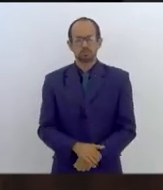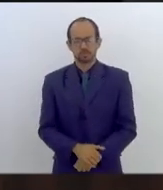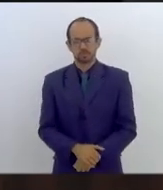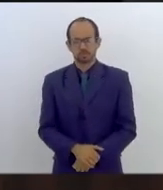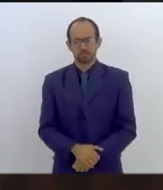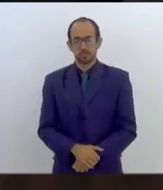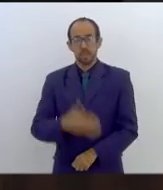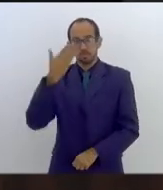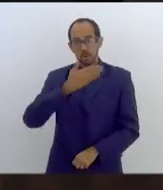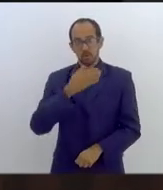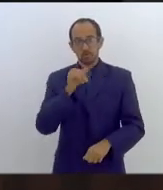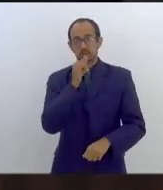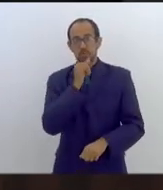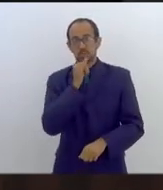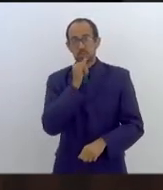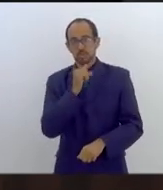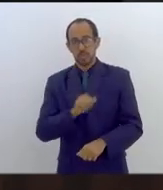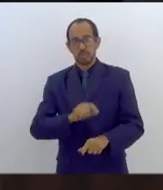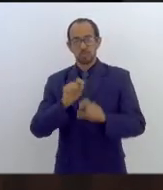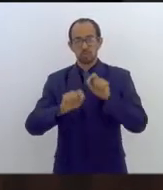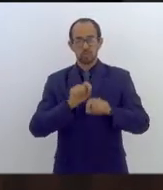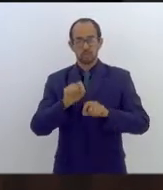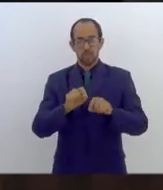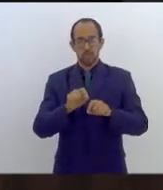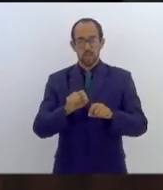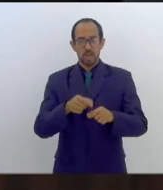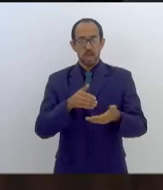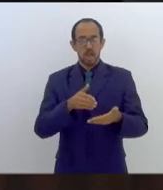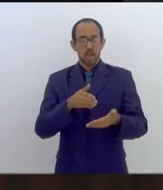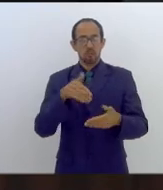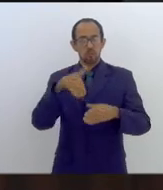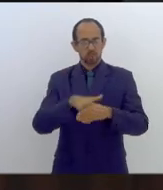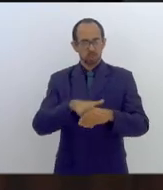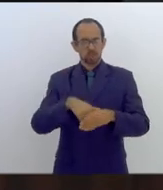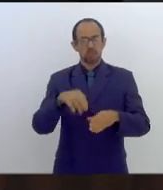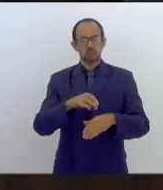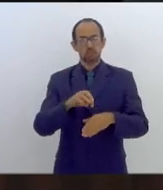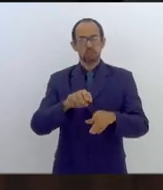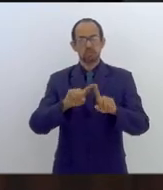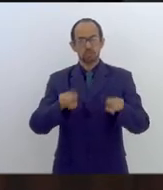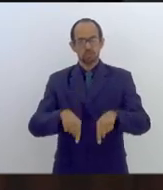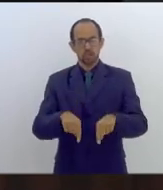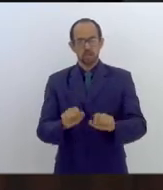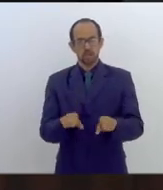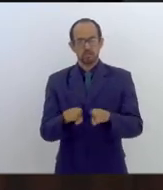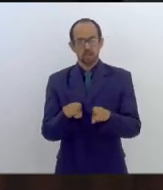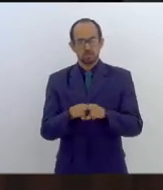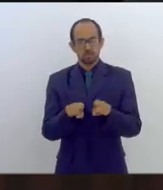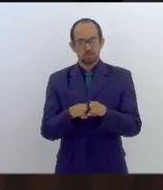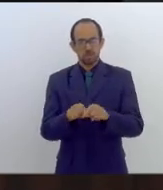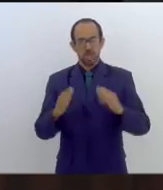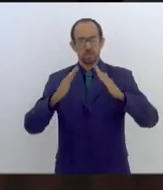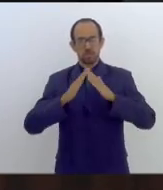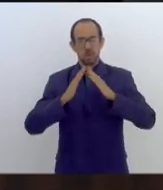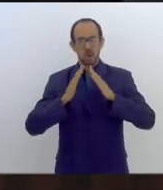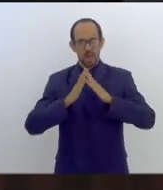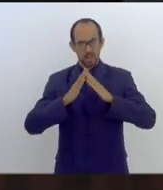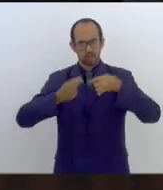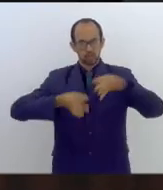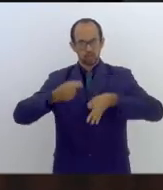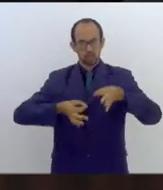provamos por exemplo a restituição do quadro pessoal do TJRJ voltamos ainda a criação do programa de residência jurídica no âmbito do Tribunal de